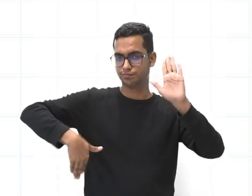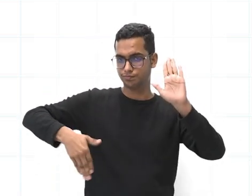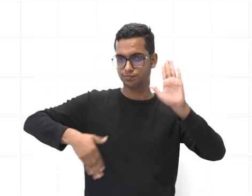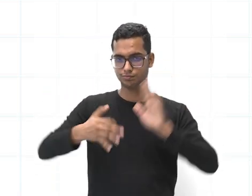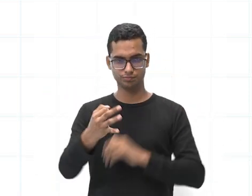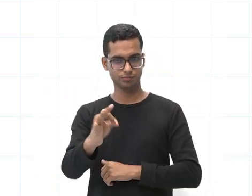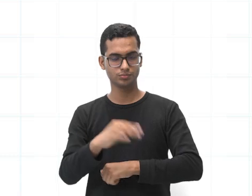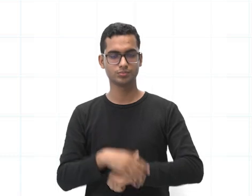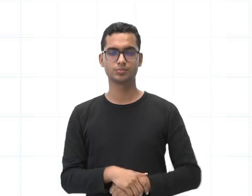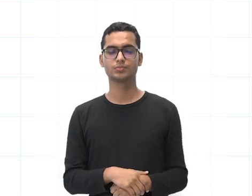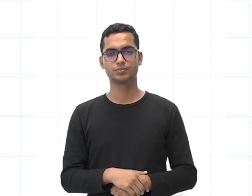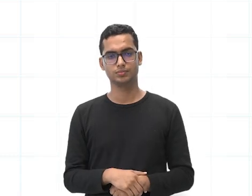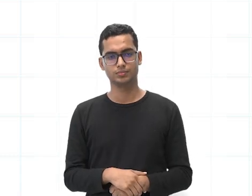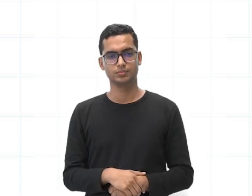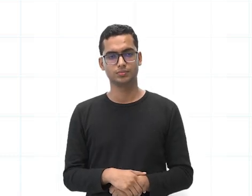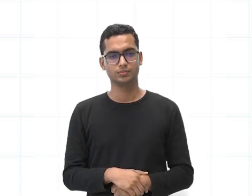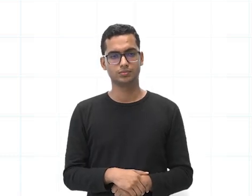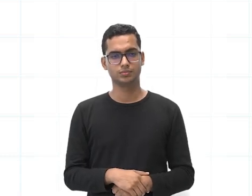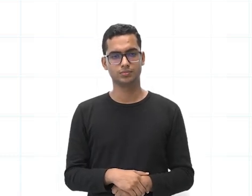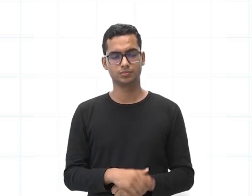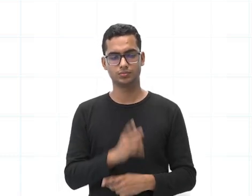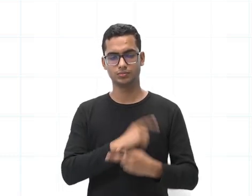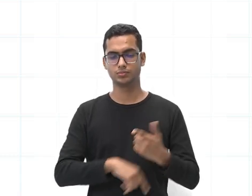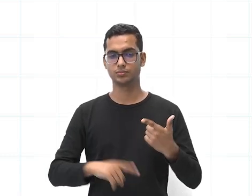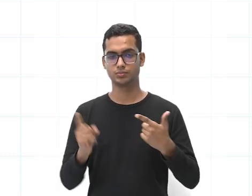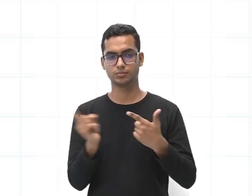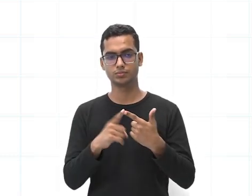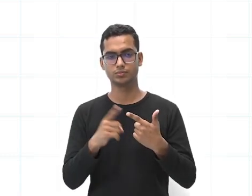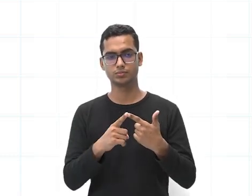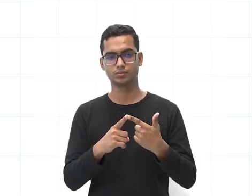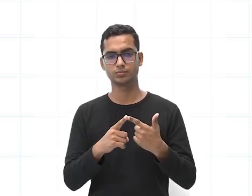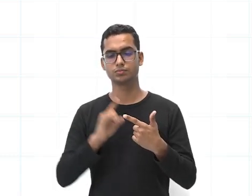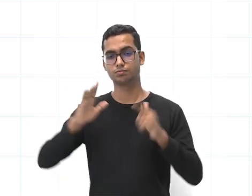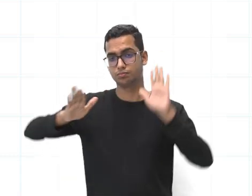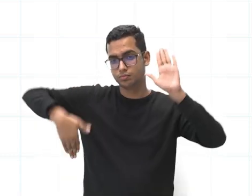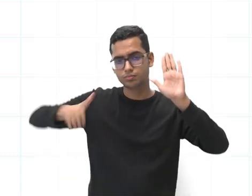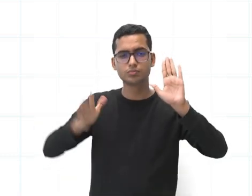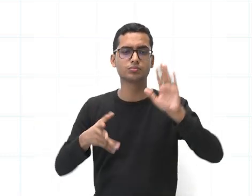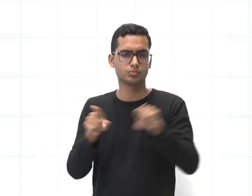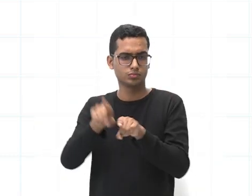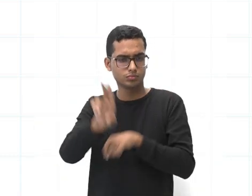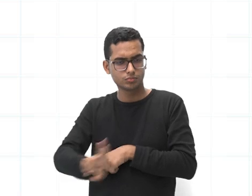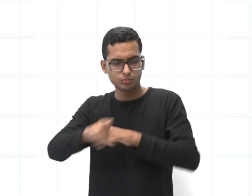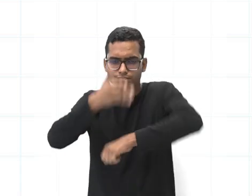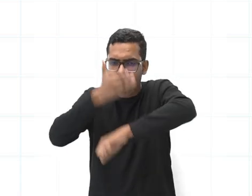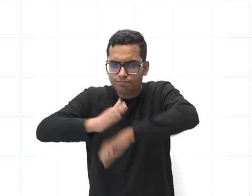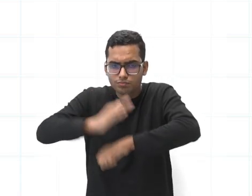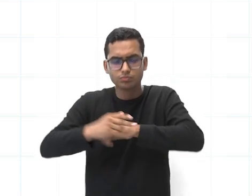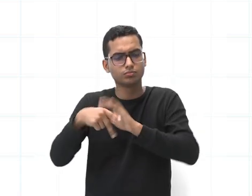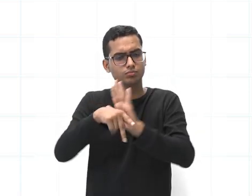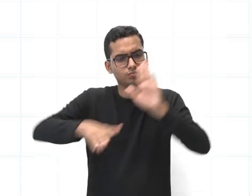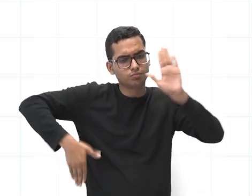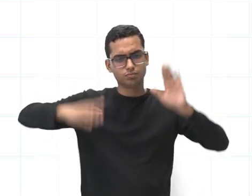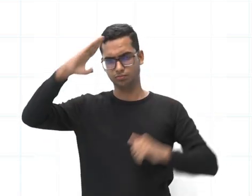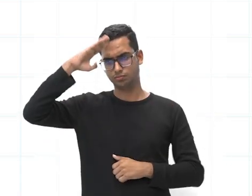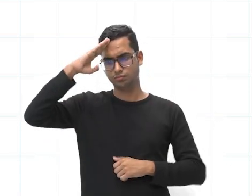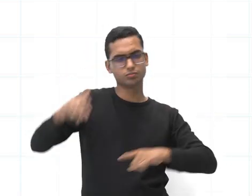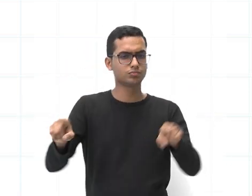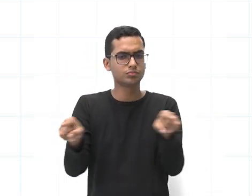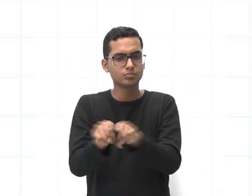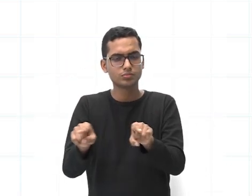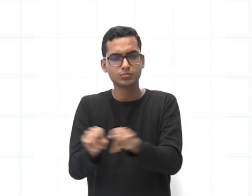na verdade. Outra finalidade é que o nado já foi utilizado como treinamento militar, né?